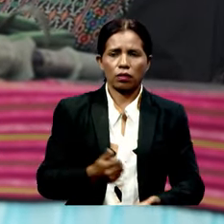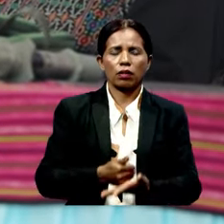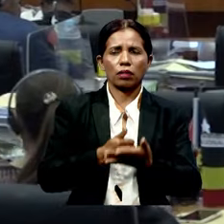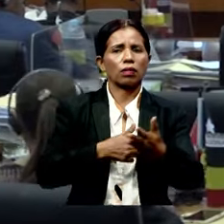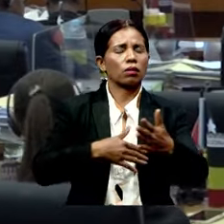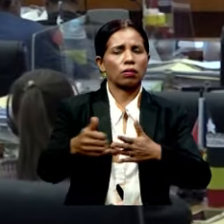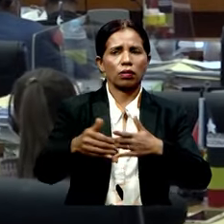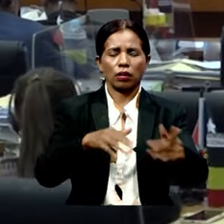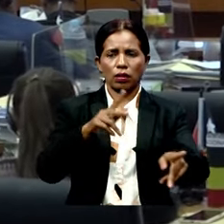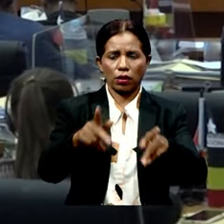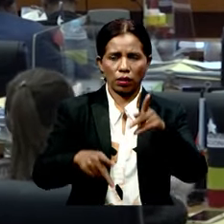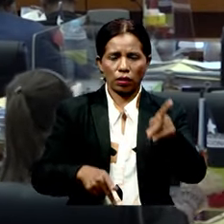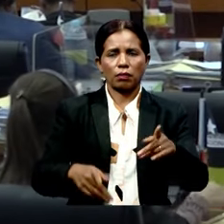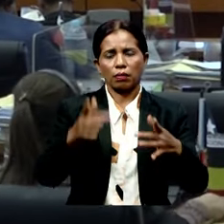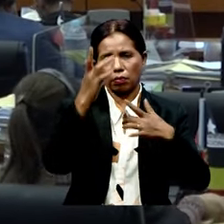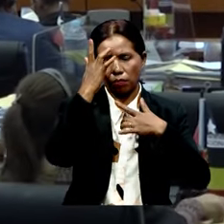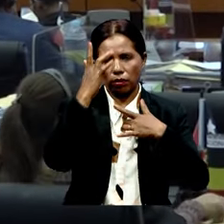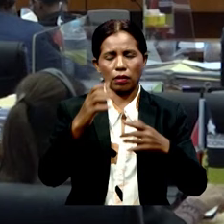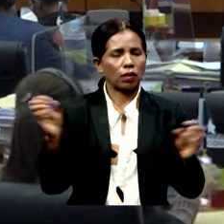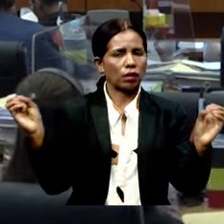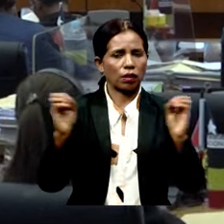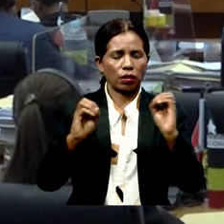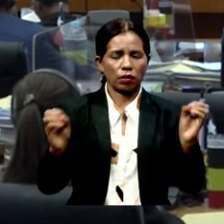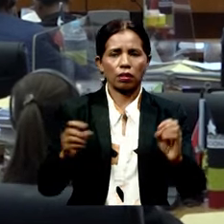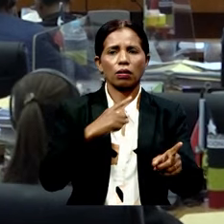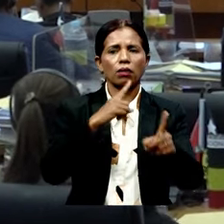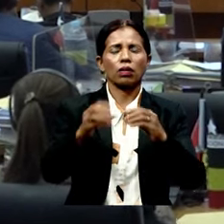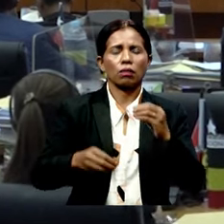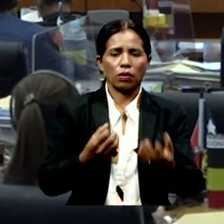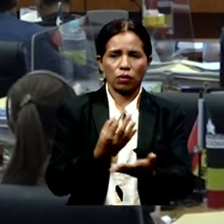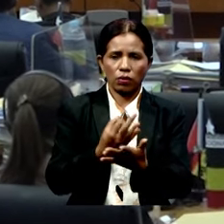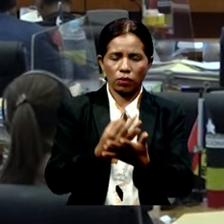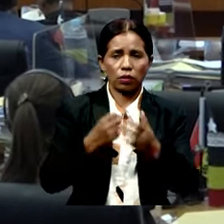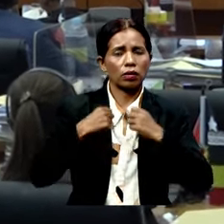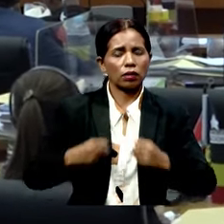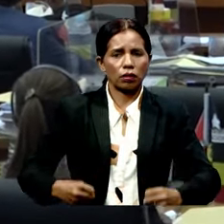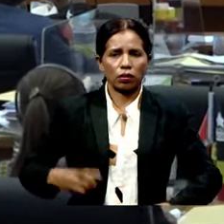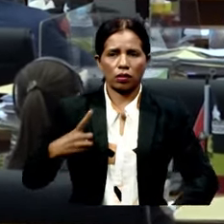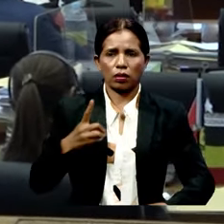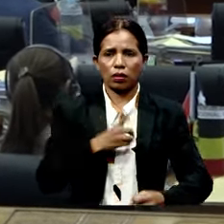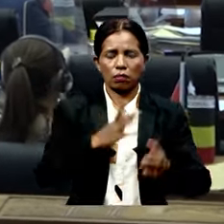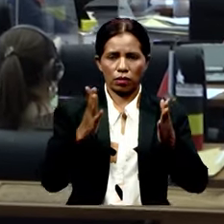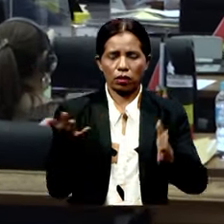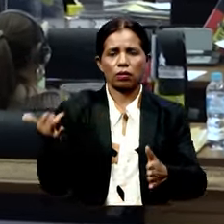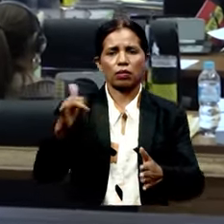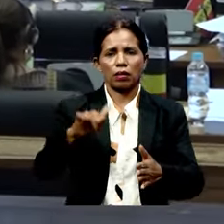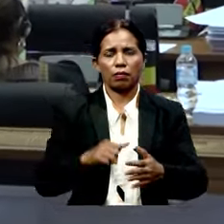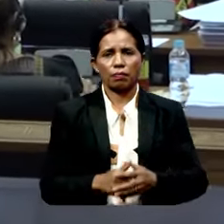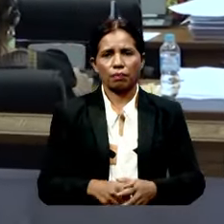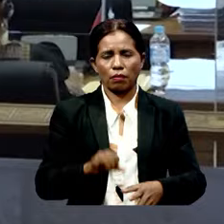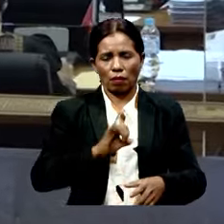qualquer cidadão de bem moras. Da maneira e a justificação a te for subsídio de saúde para deputado Cira. Agora, né?